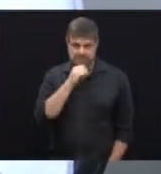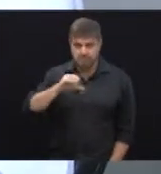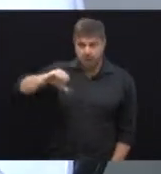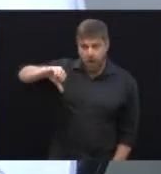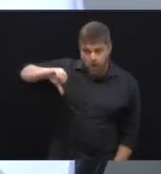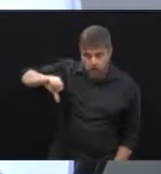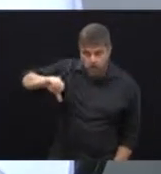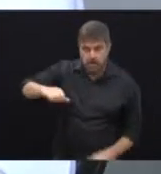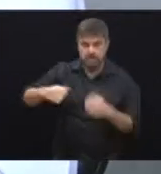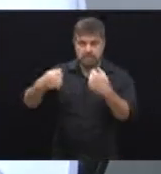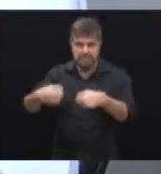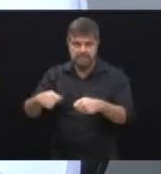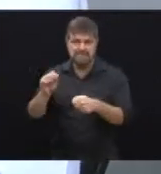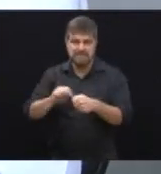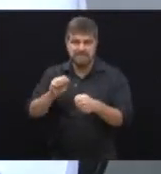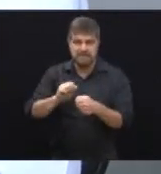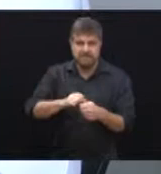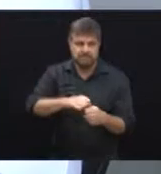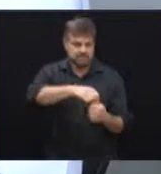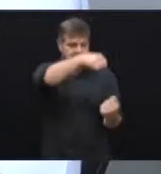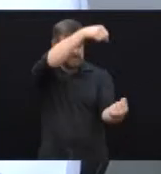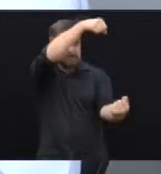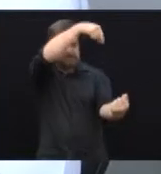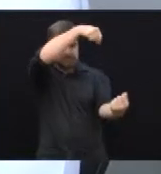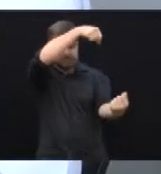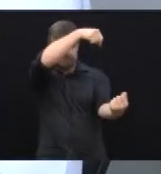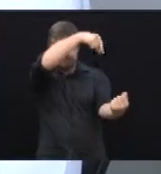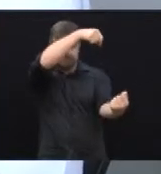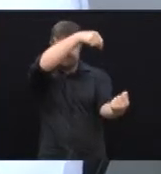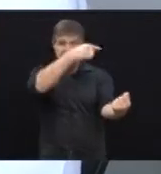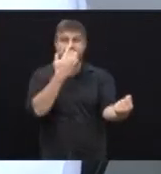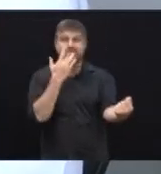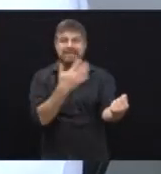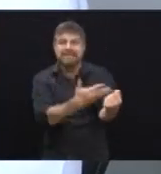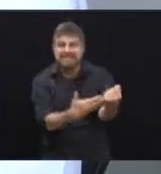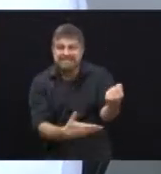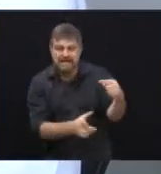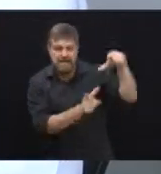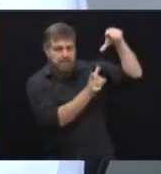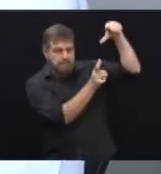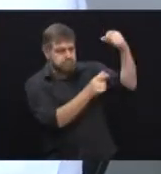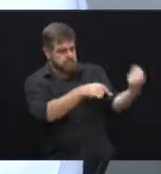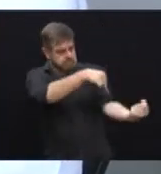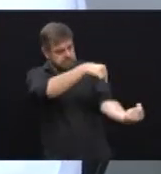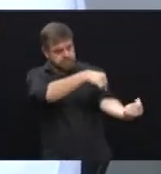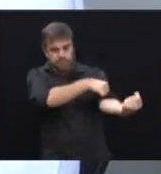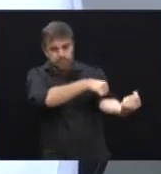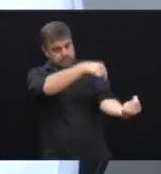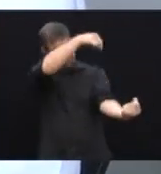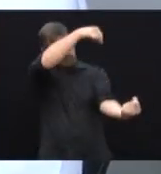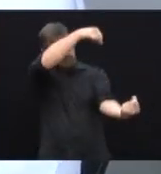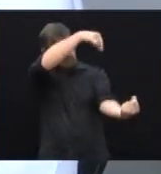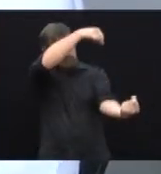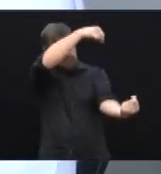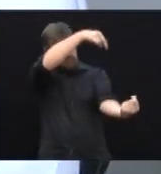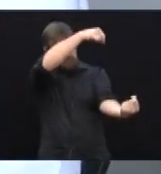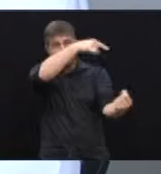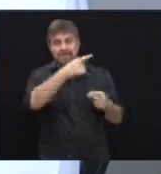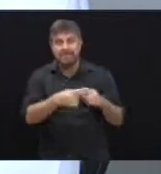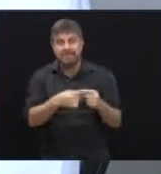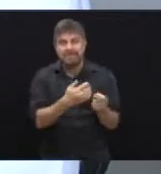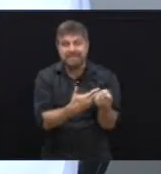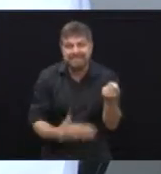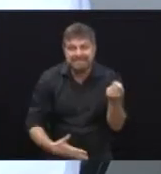eram transfundidos por mês. O que era? Cada um tomava pelo menos 2 bolsas de sangue, tinha que tomar por causa da